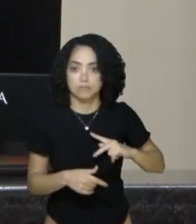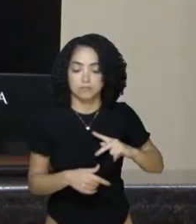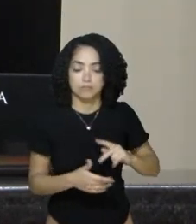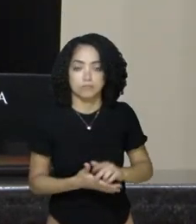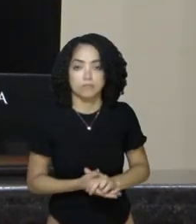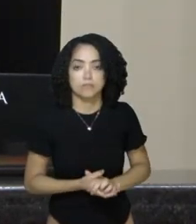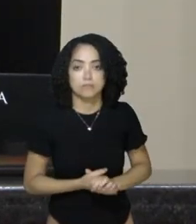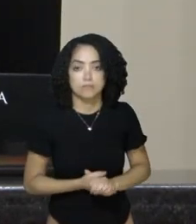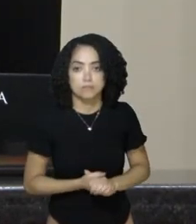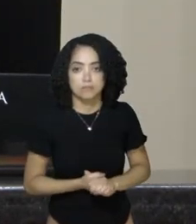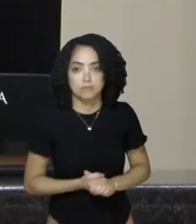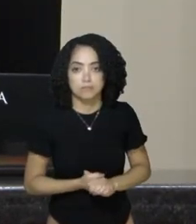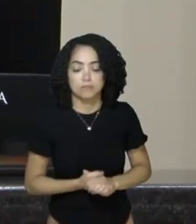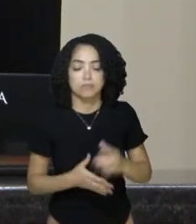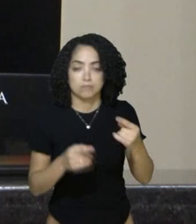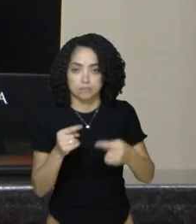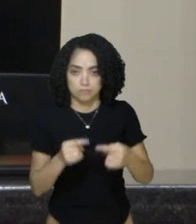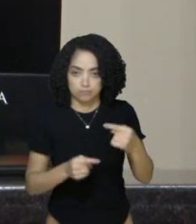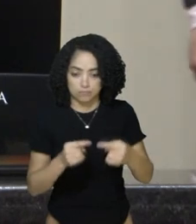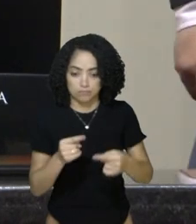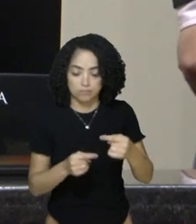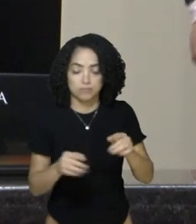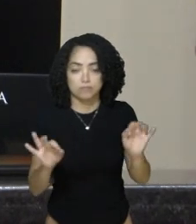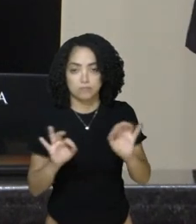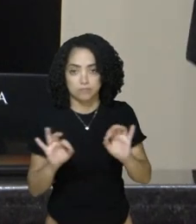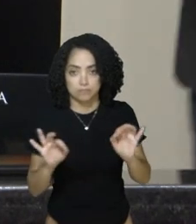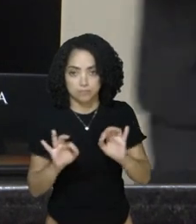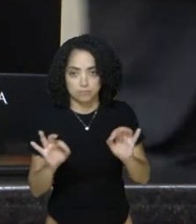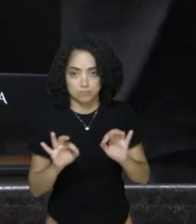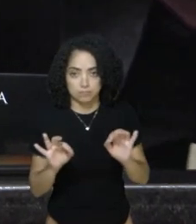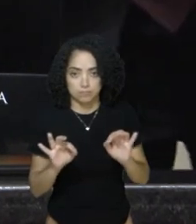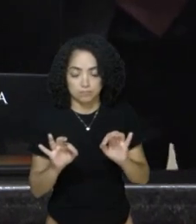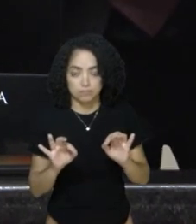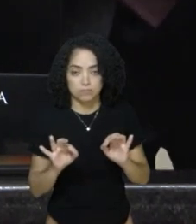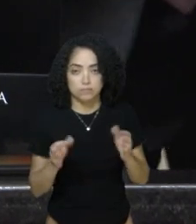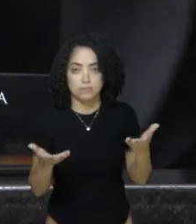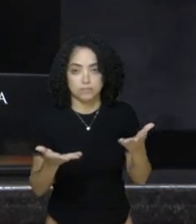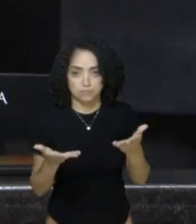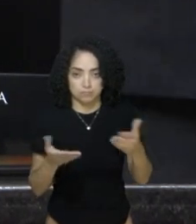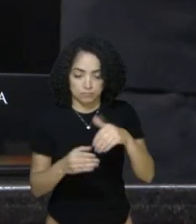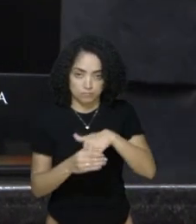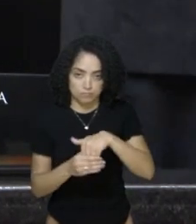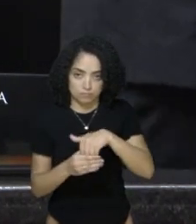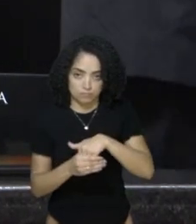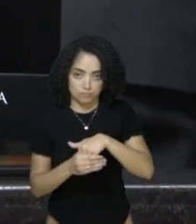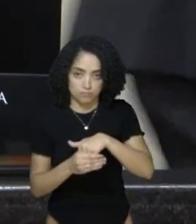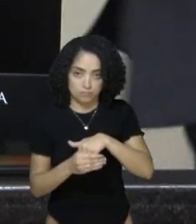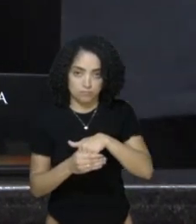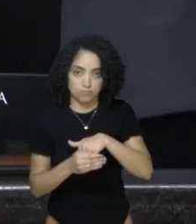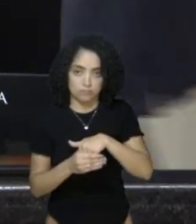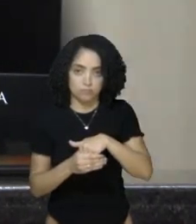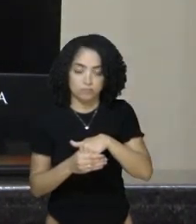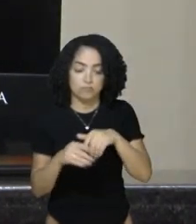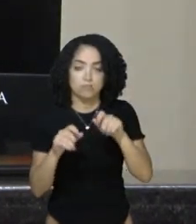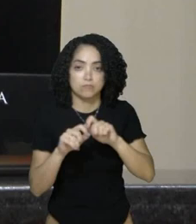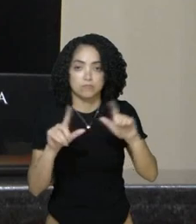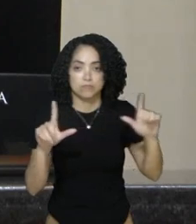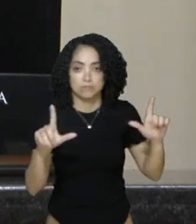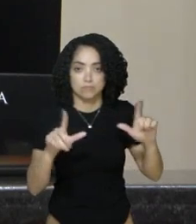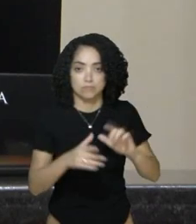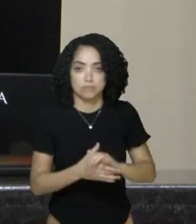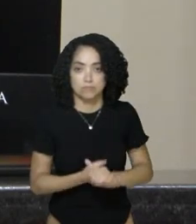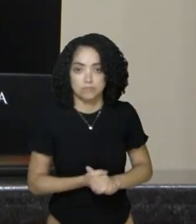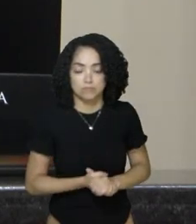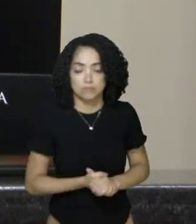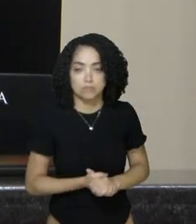Público. Em discussão, não havendo quem queira discutir em votação, termino a abertura do painel